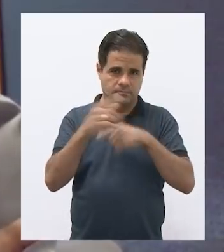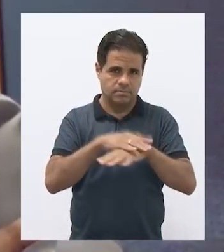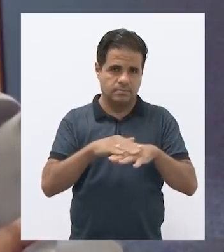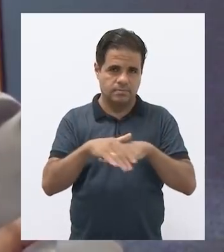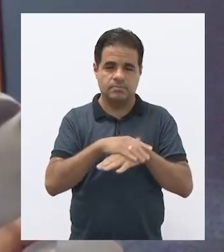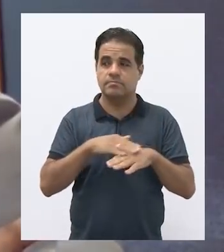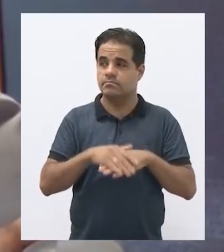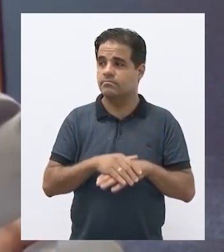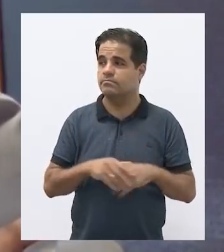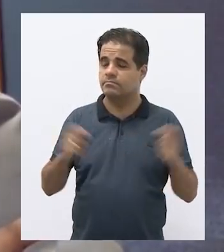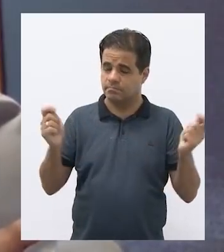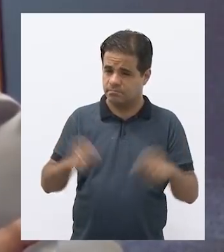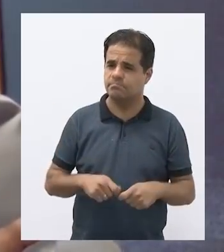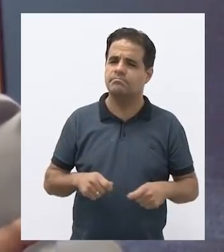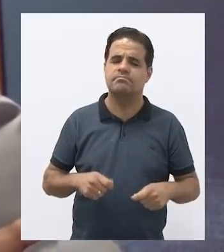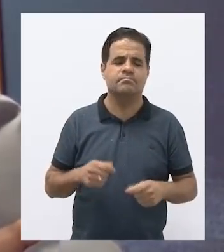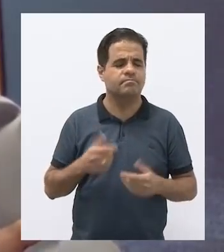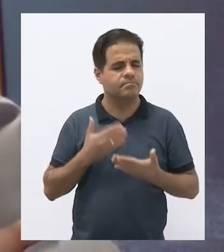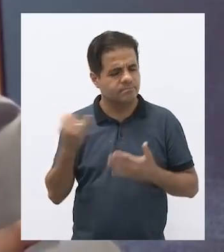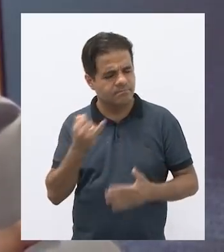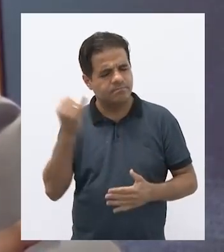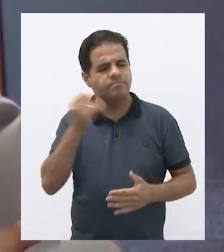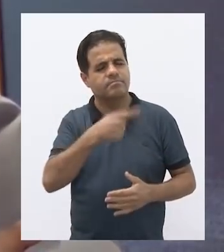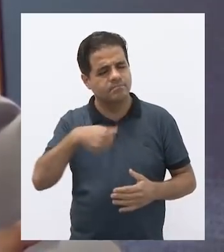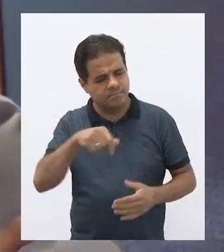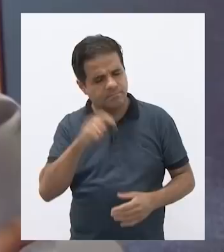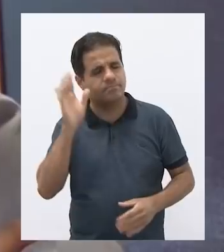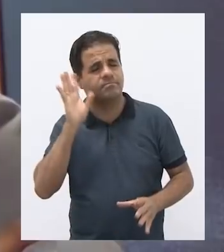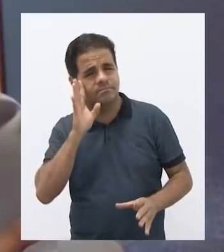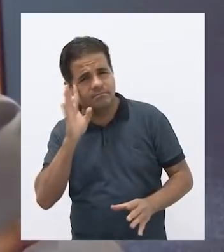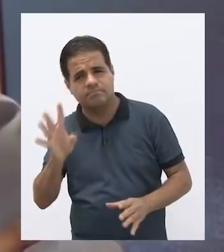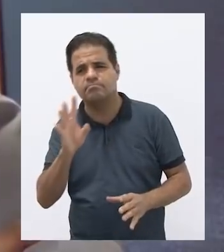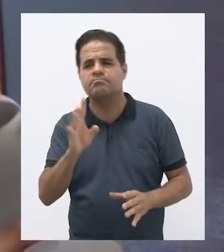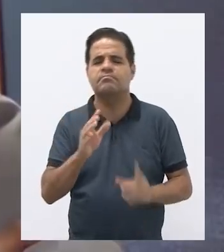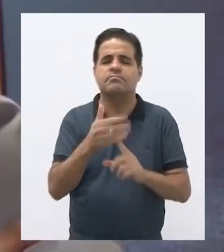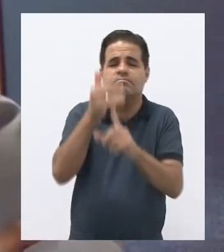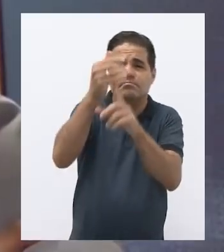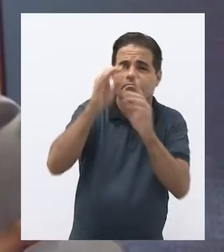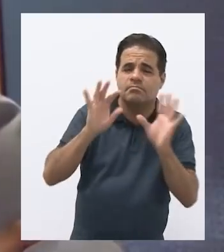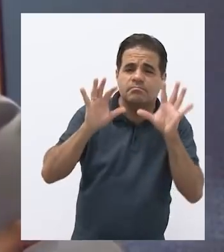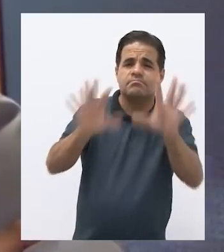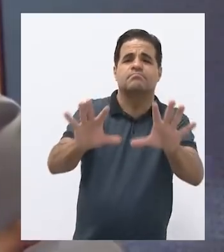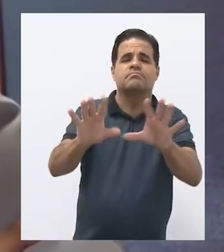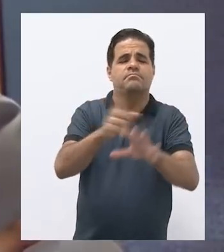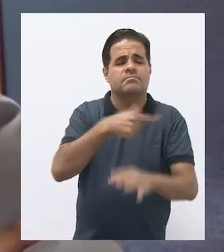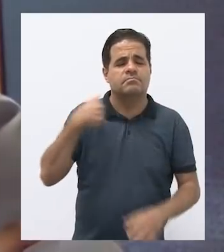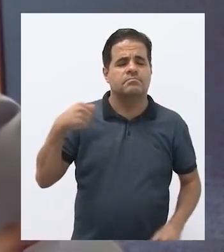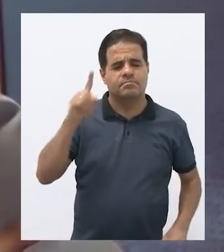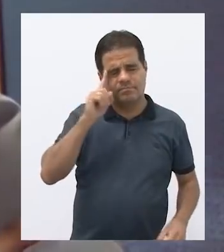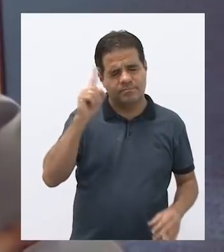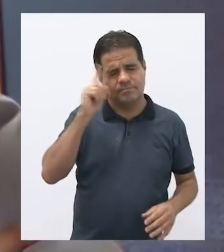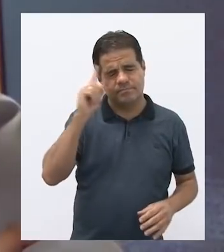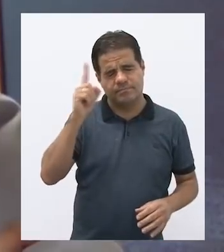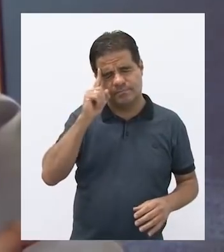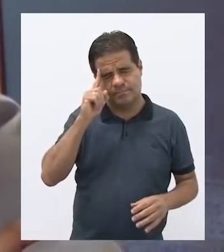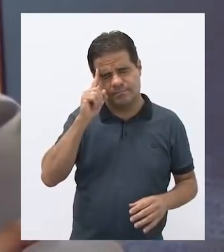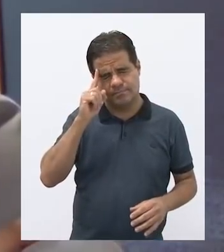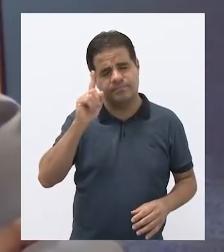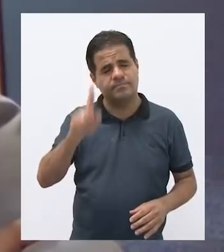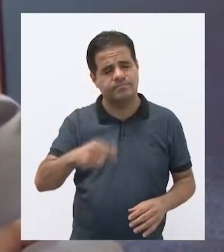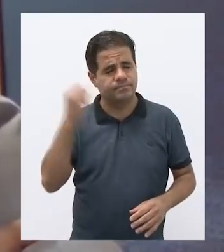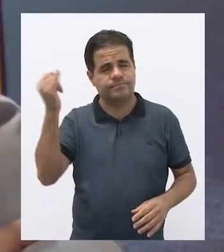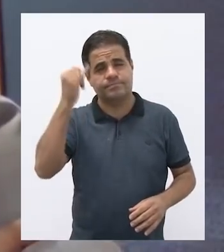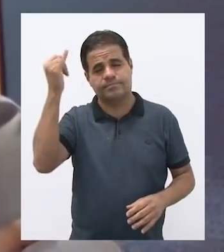conversar. É muito importante que a gente discuta como as tecnologias estão impactando o nosso cotidiano. É